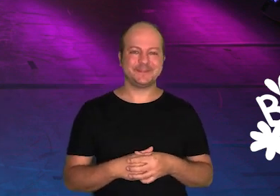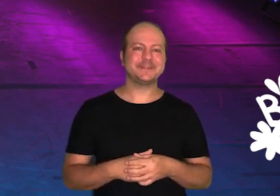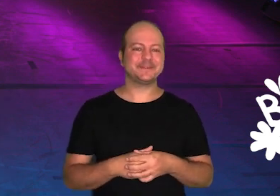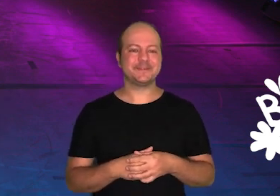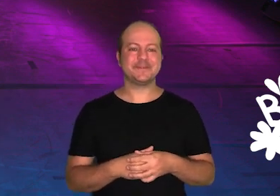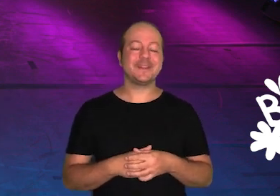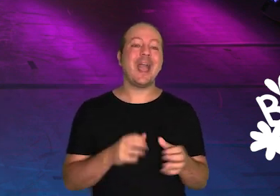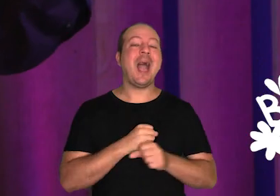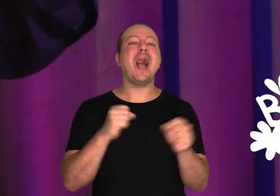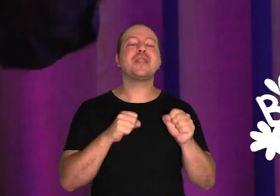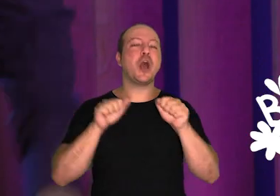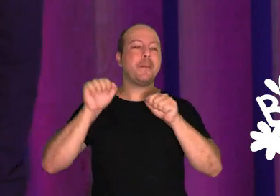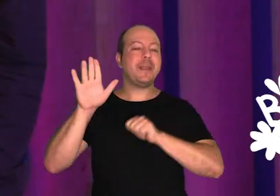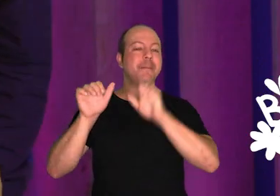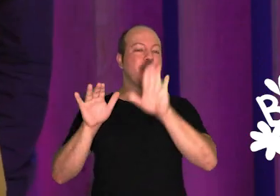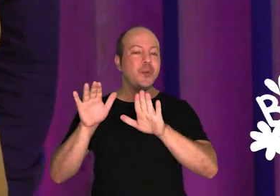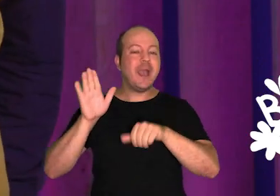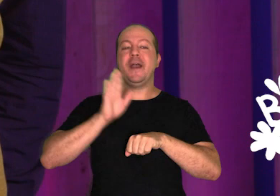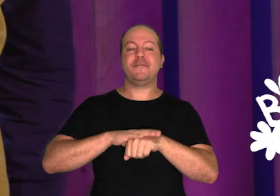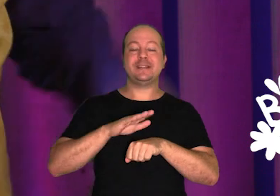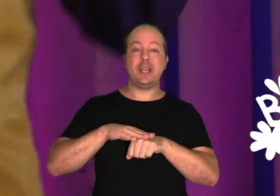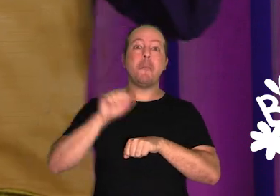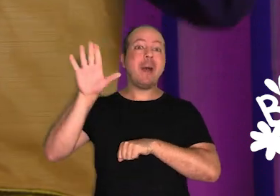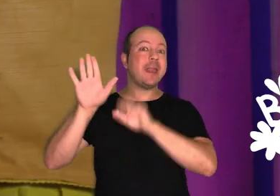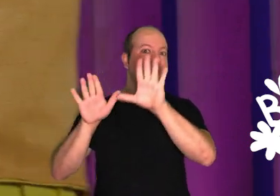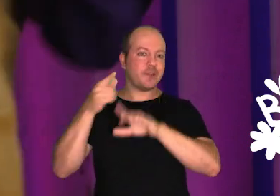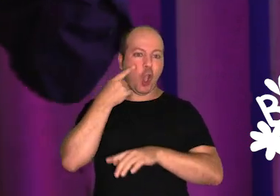Que adoram fazer mímico fazendo parede.